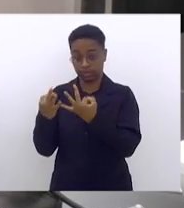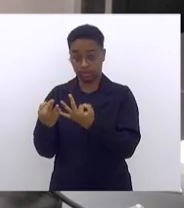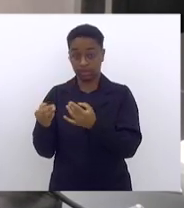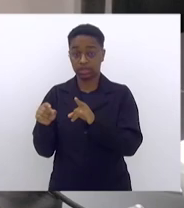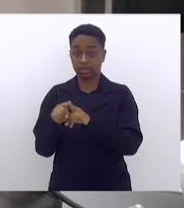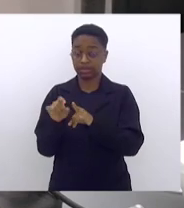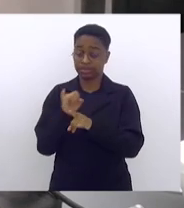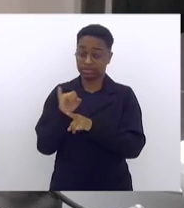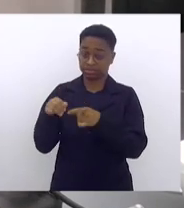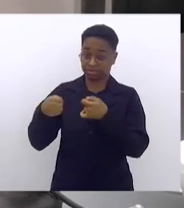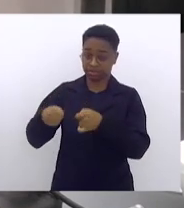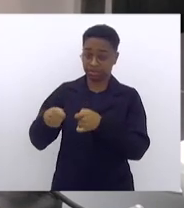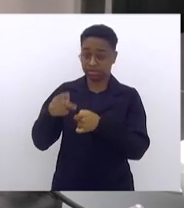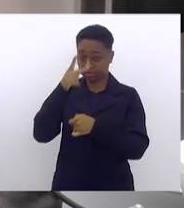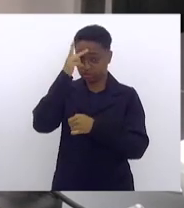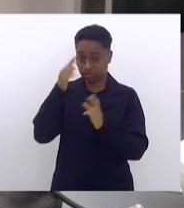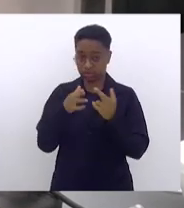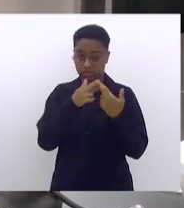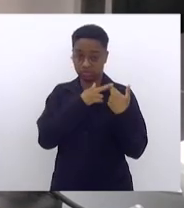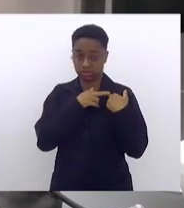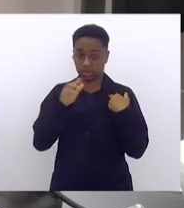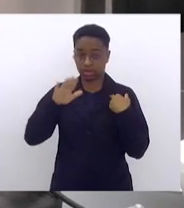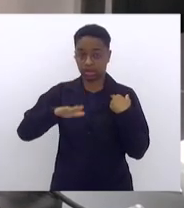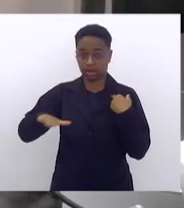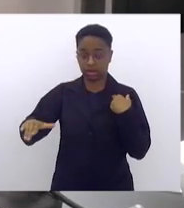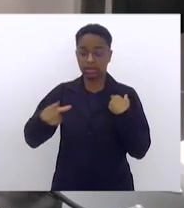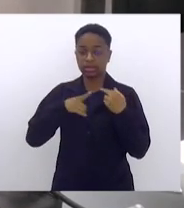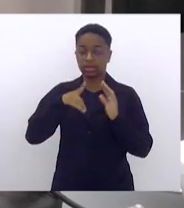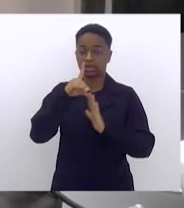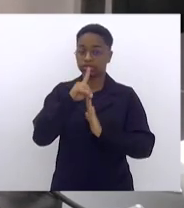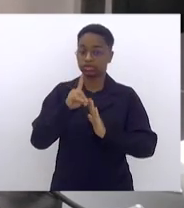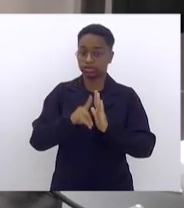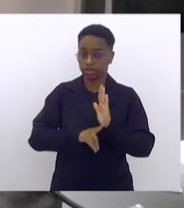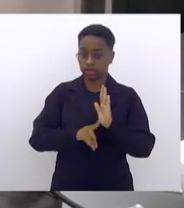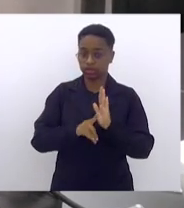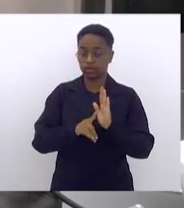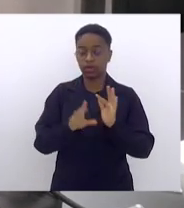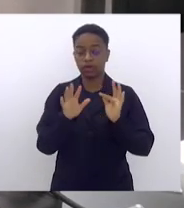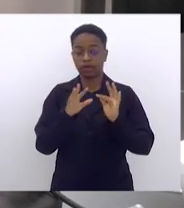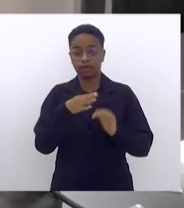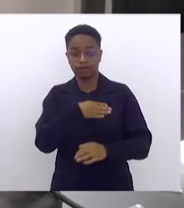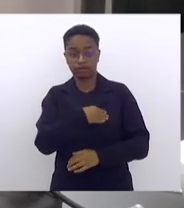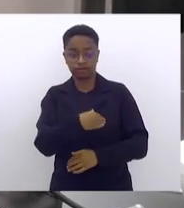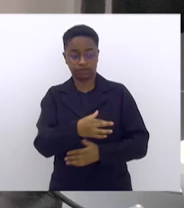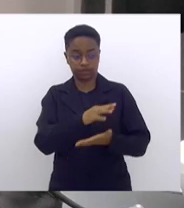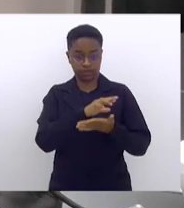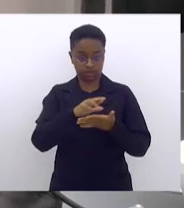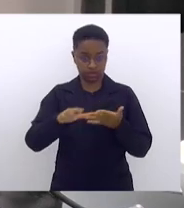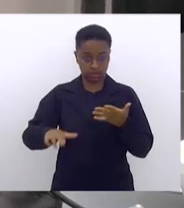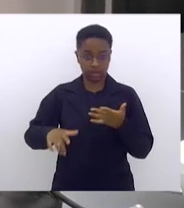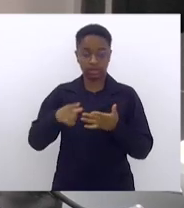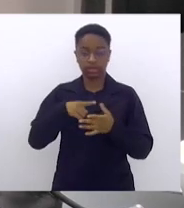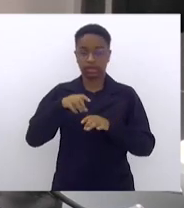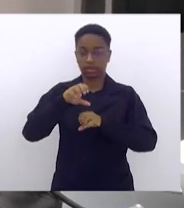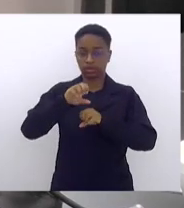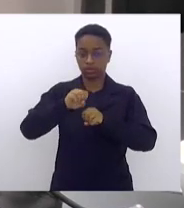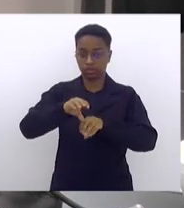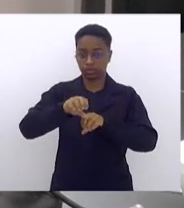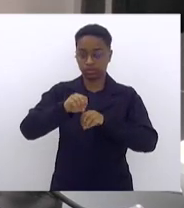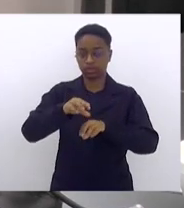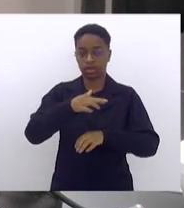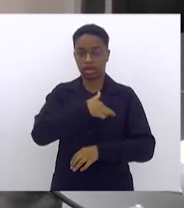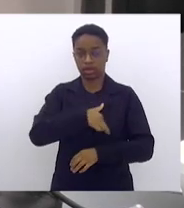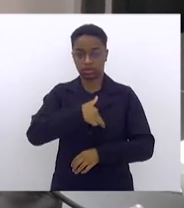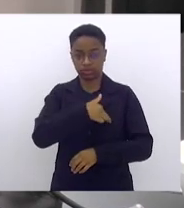os tutores, têm direito que seus filhos e pupilos recebam educação religiosa e moral que esteja